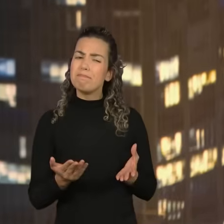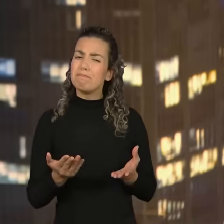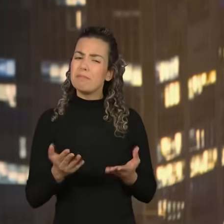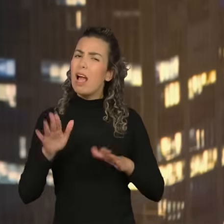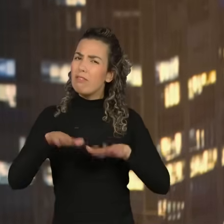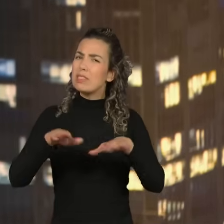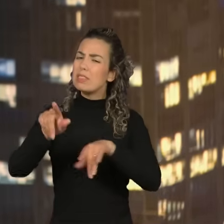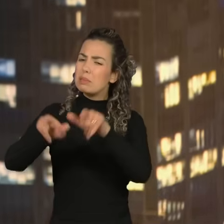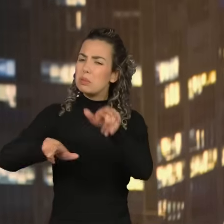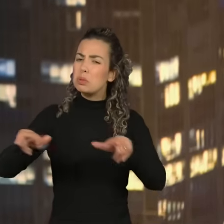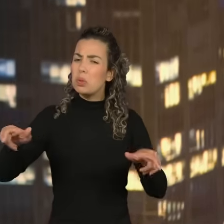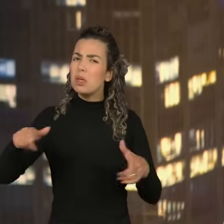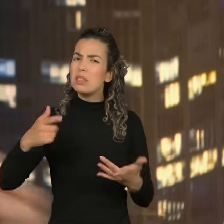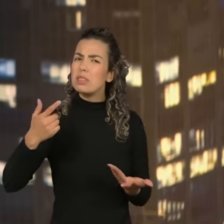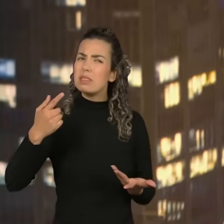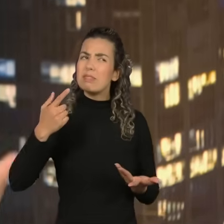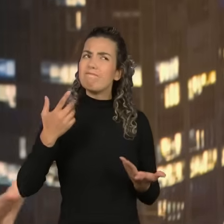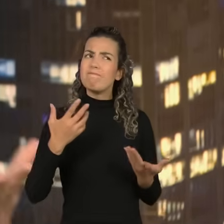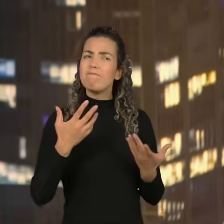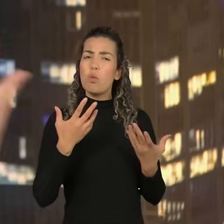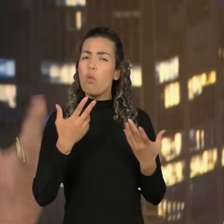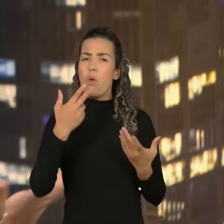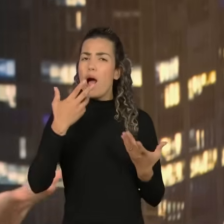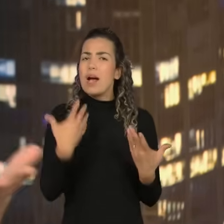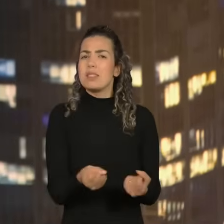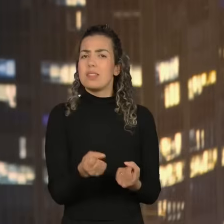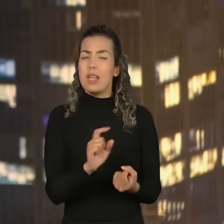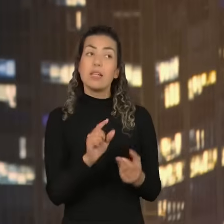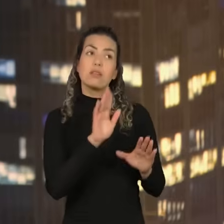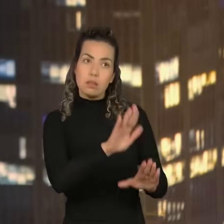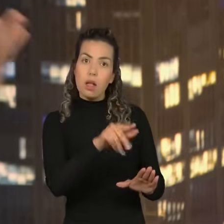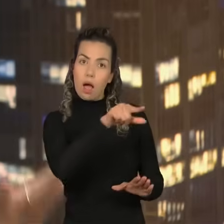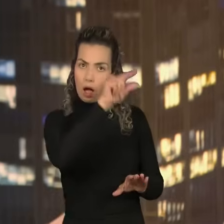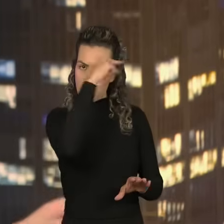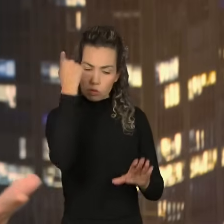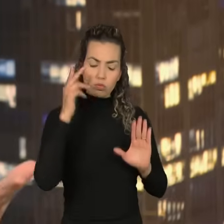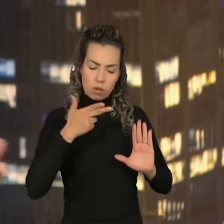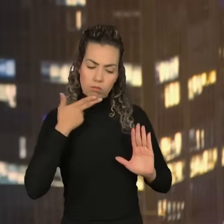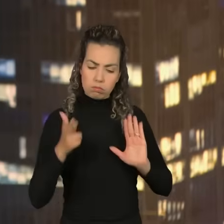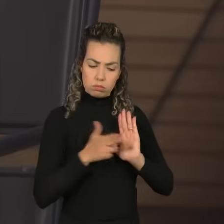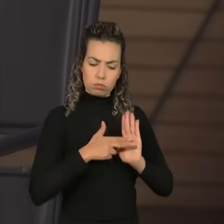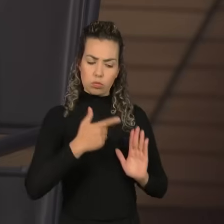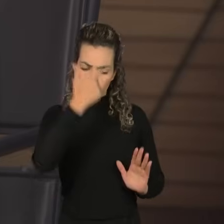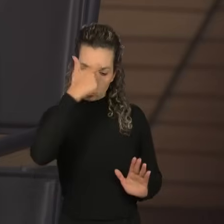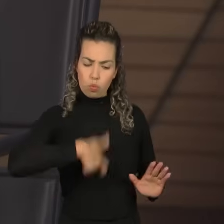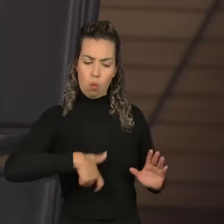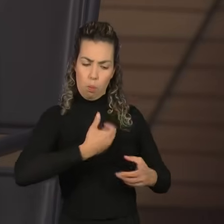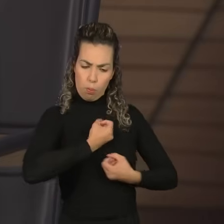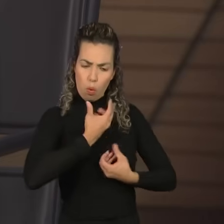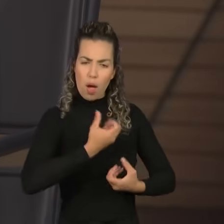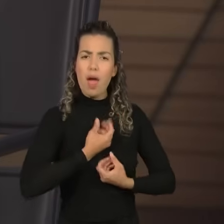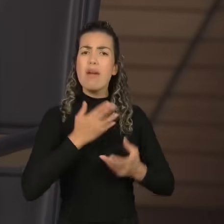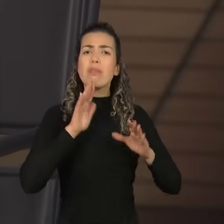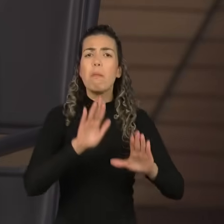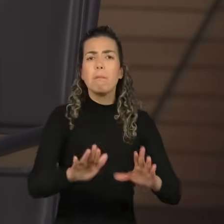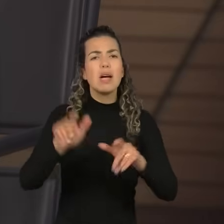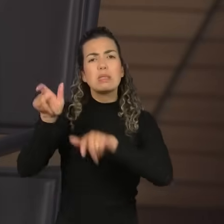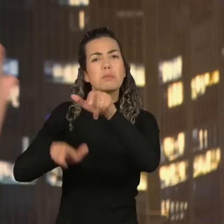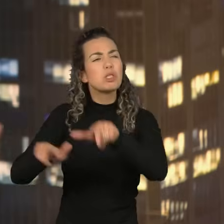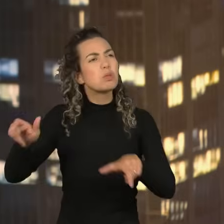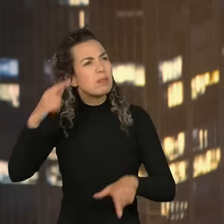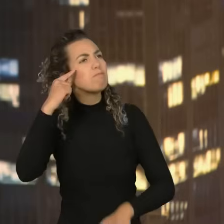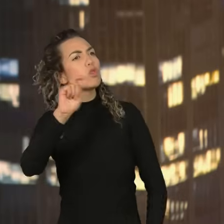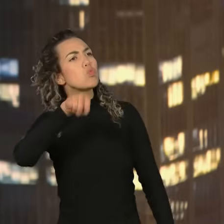de reconhecer, embora ele se autotitulasse poeta, Cazuza como poeta. Eu queria a sua percepção